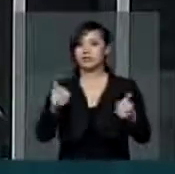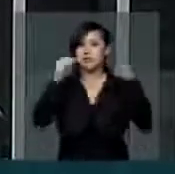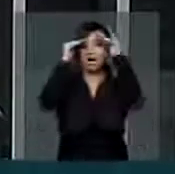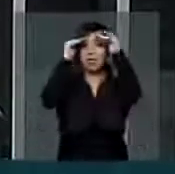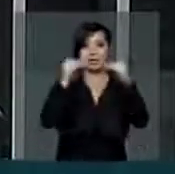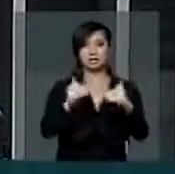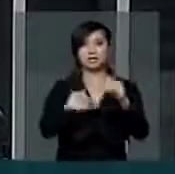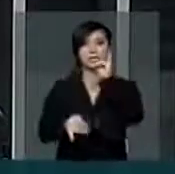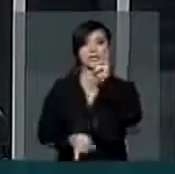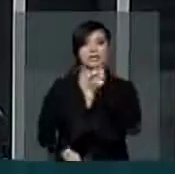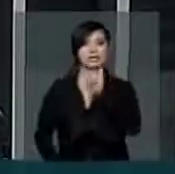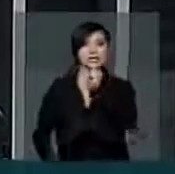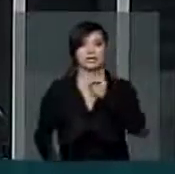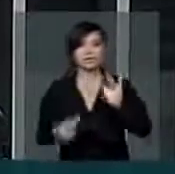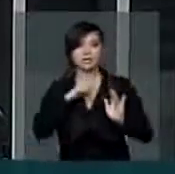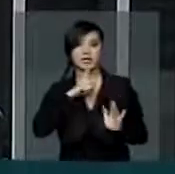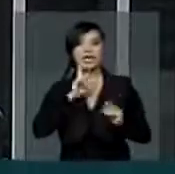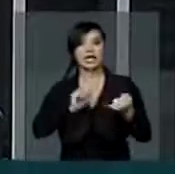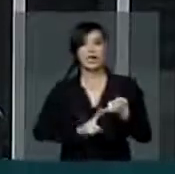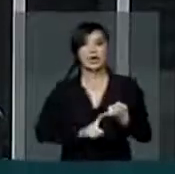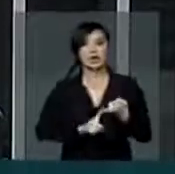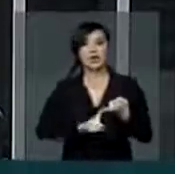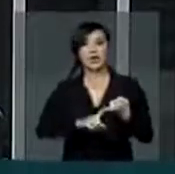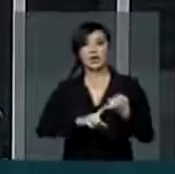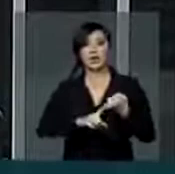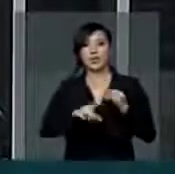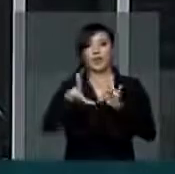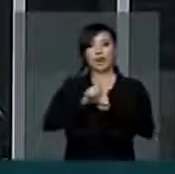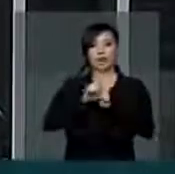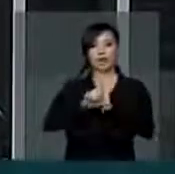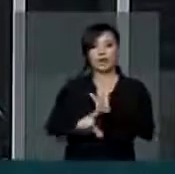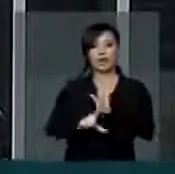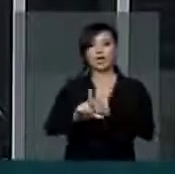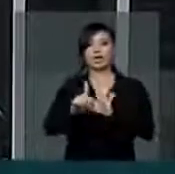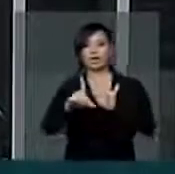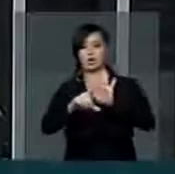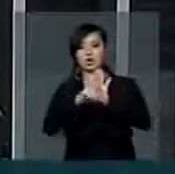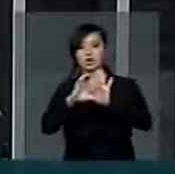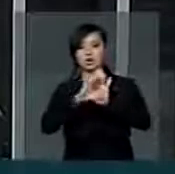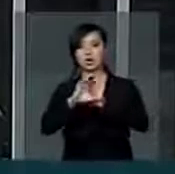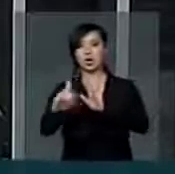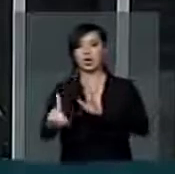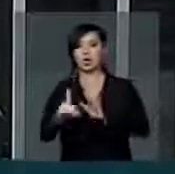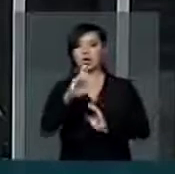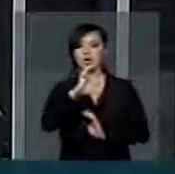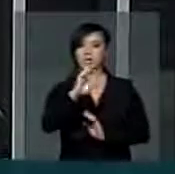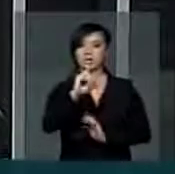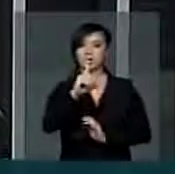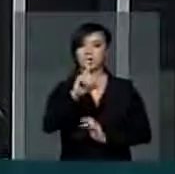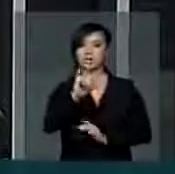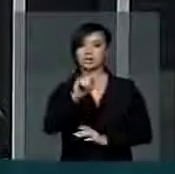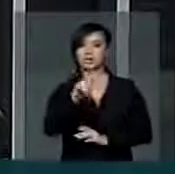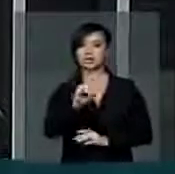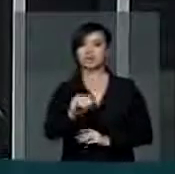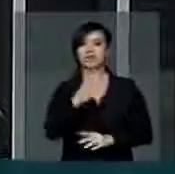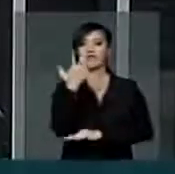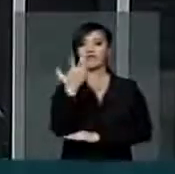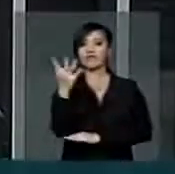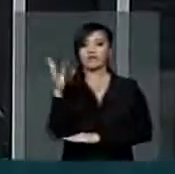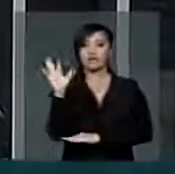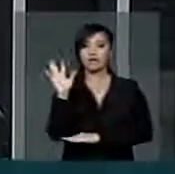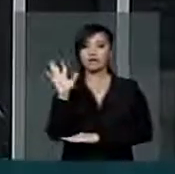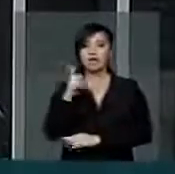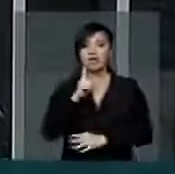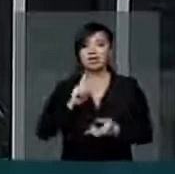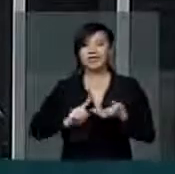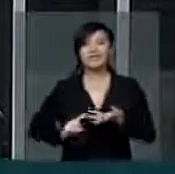Código Florestal. Foram praticados vários vetos no Código Florestal. Como é que vai